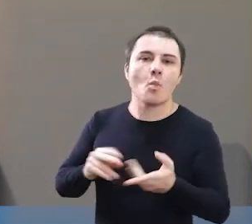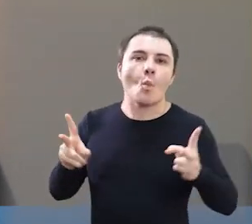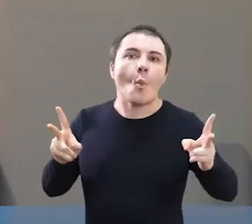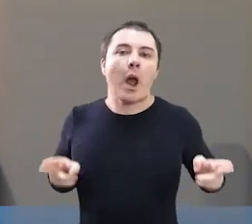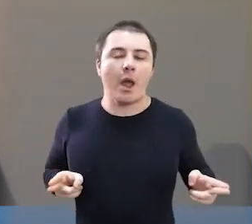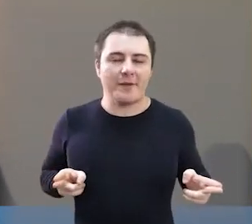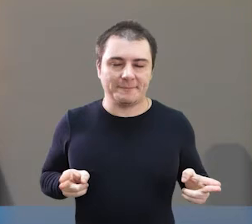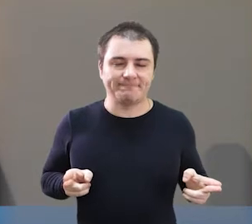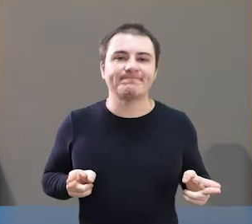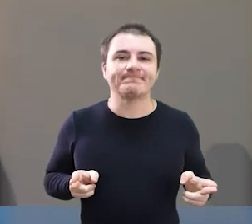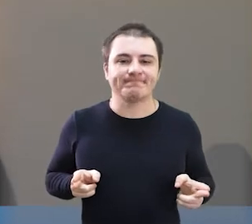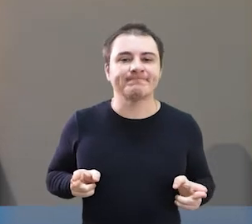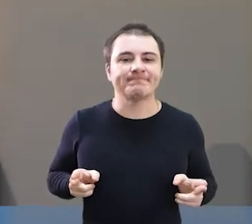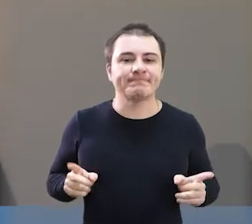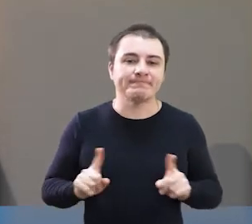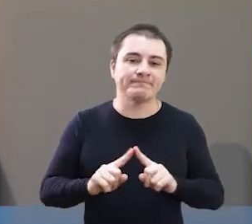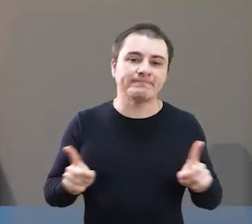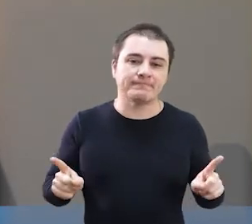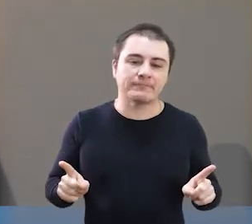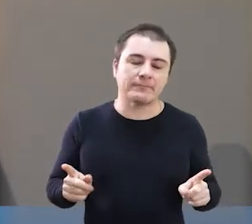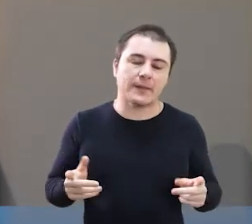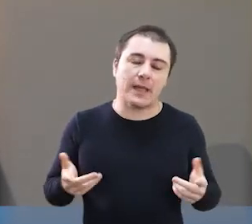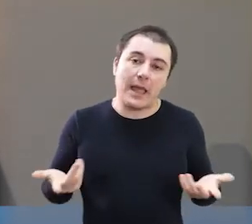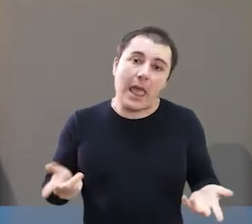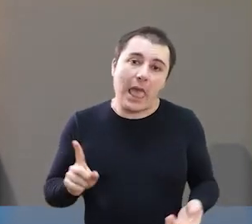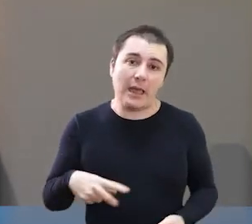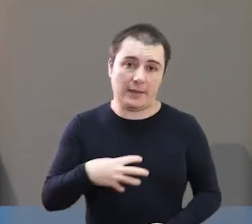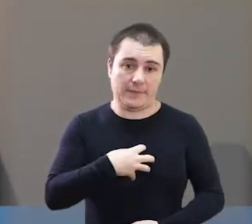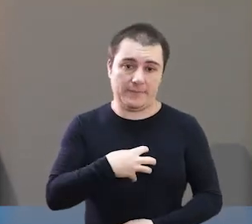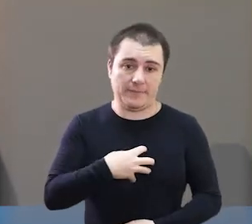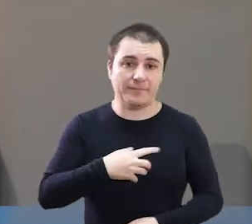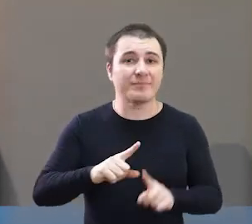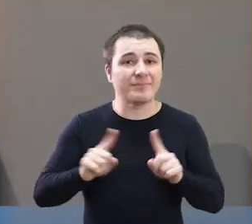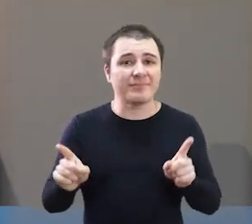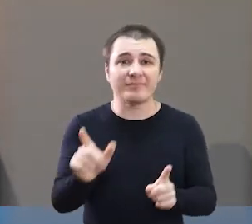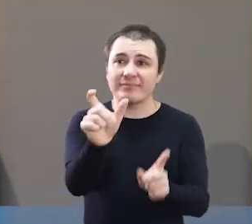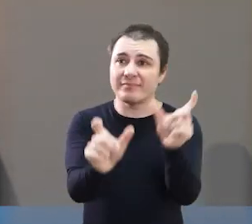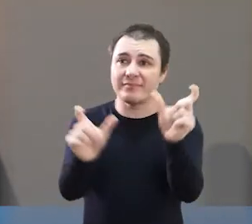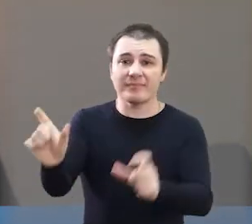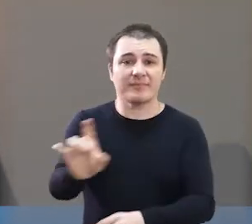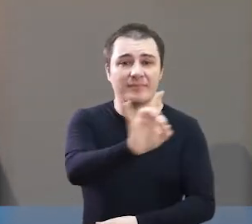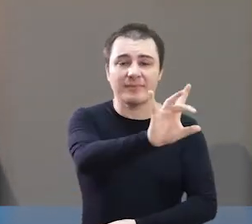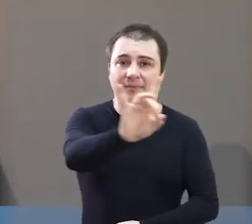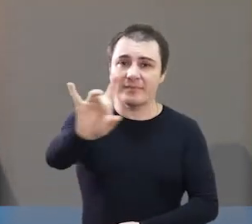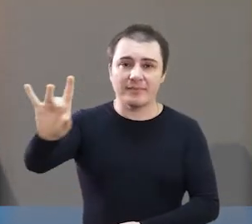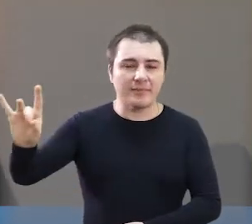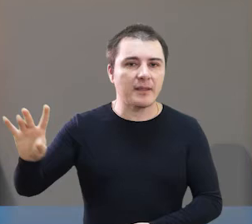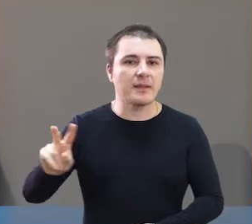algum gosto da pessoa que acabou falecendo. Então, cada pessoa vai